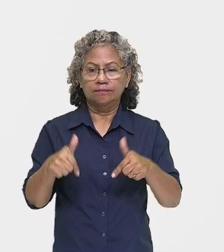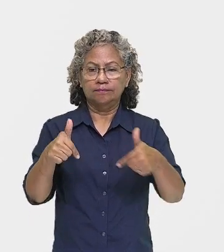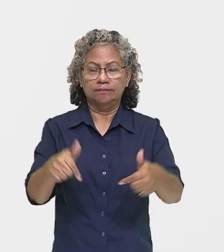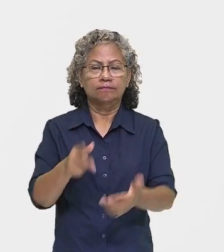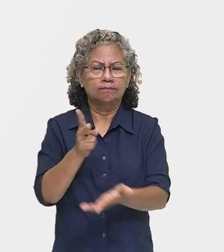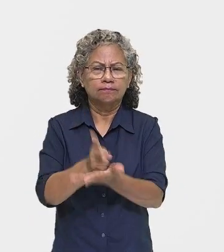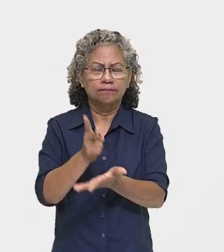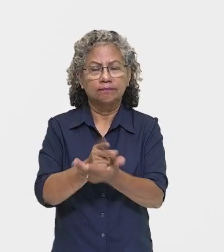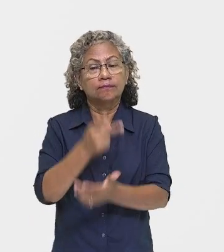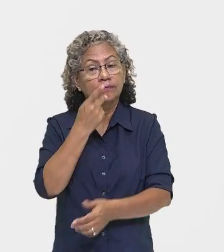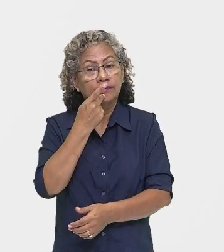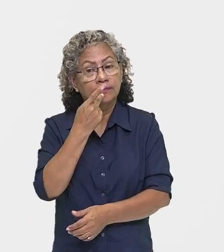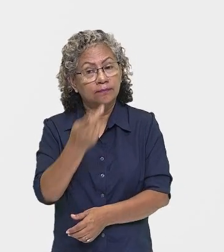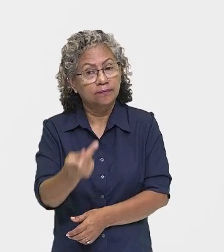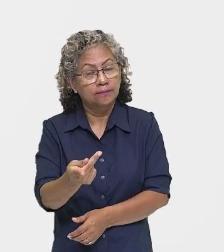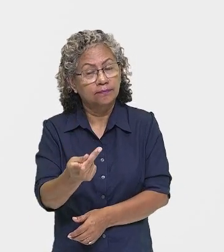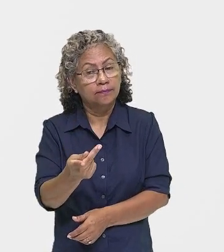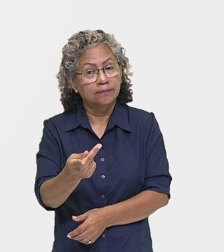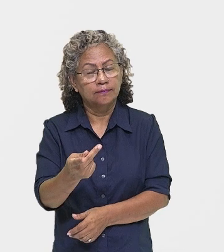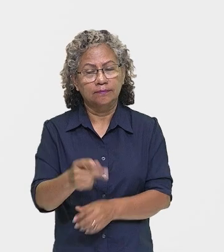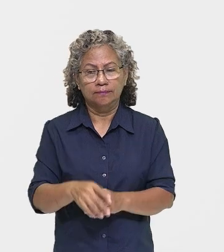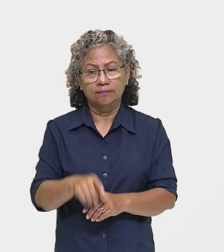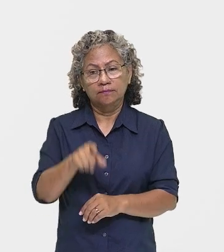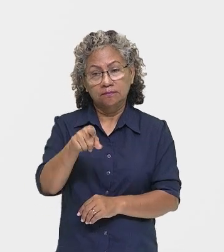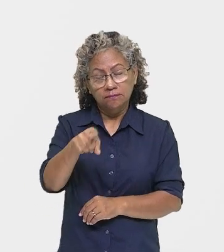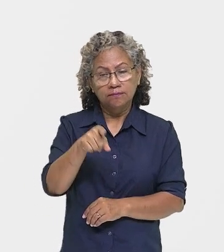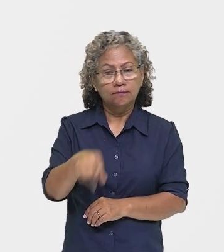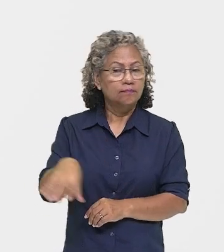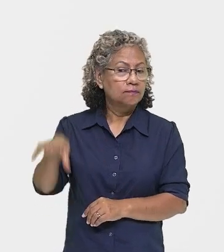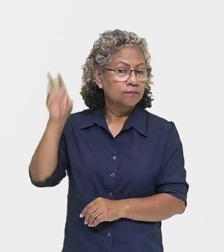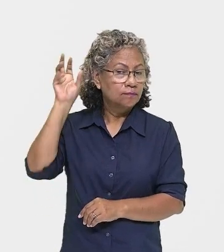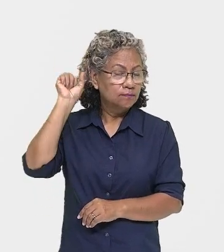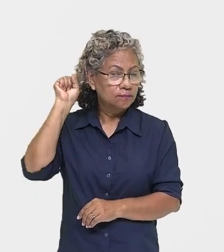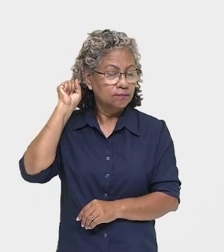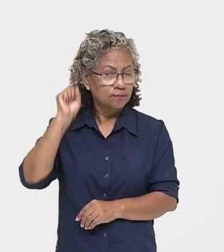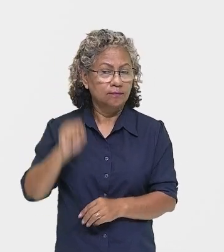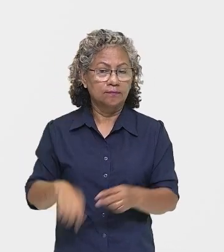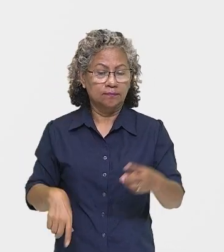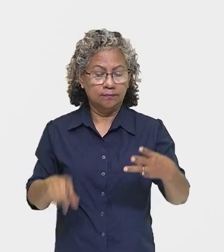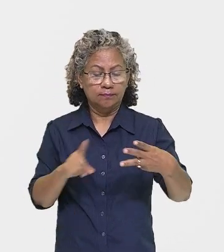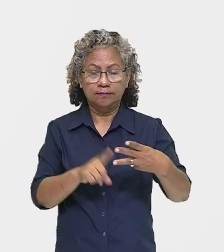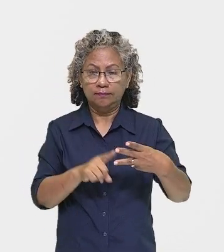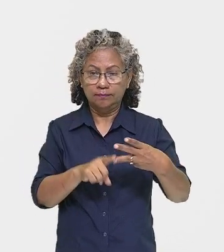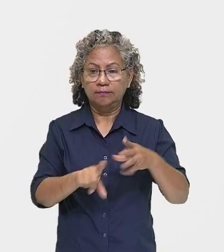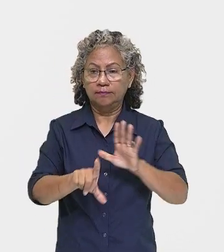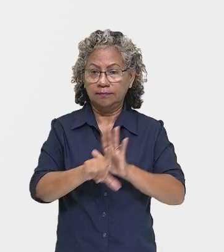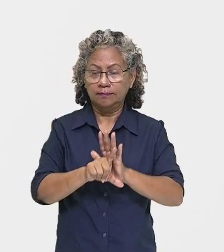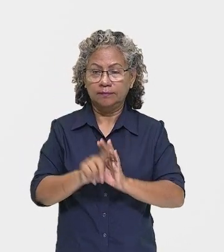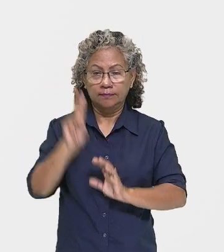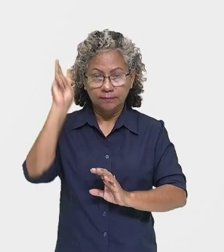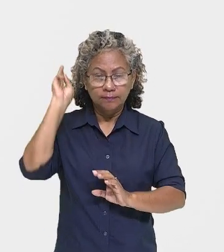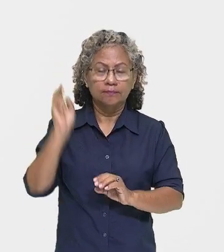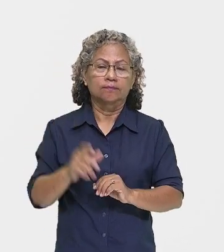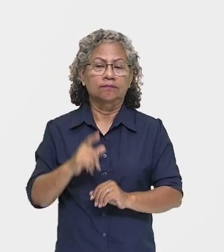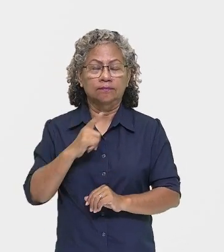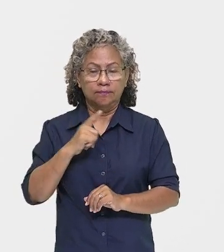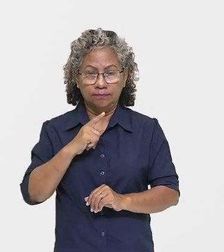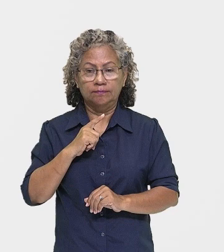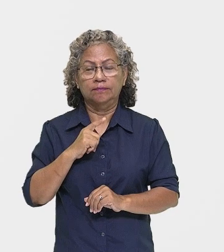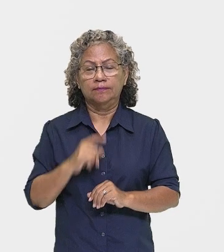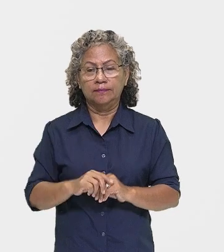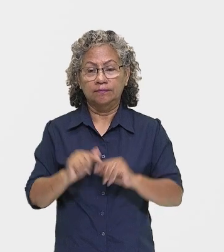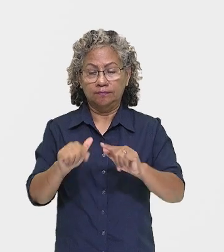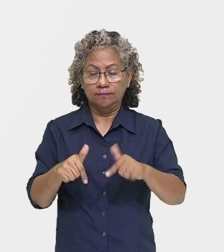que eu falar, ou vocês ouvirem falar da terceira lei, envolve aí ação e